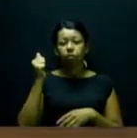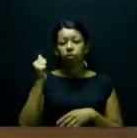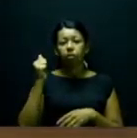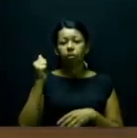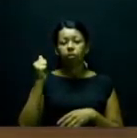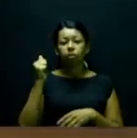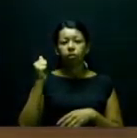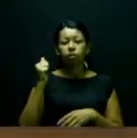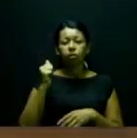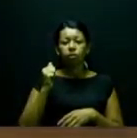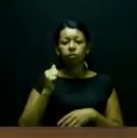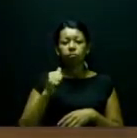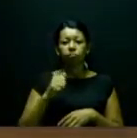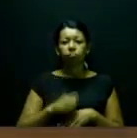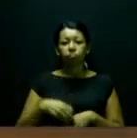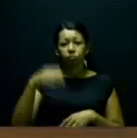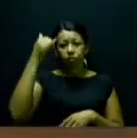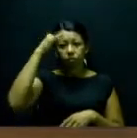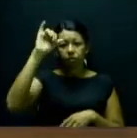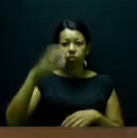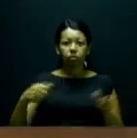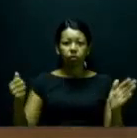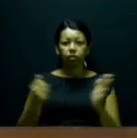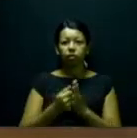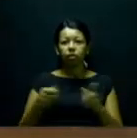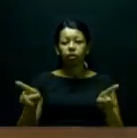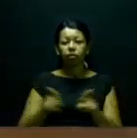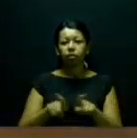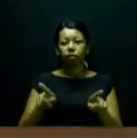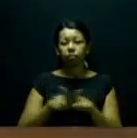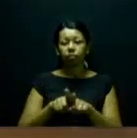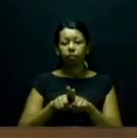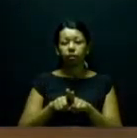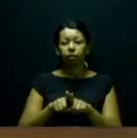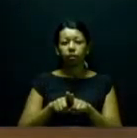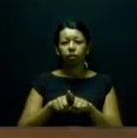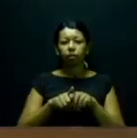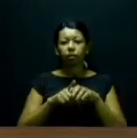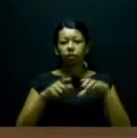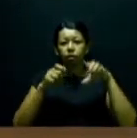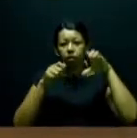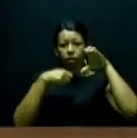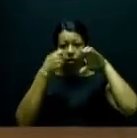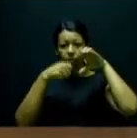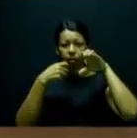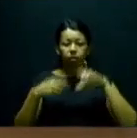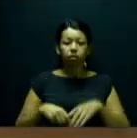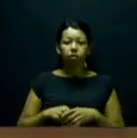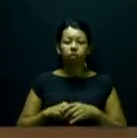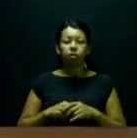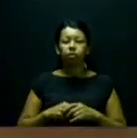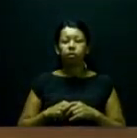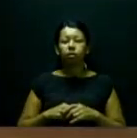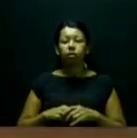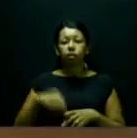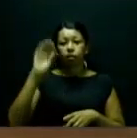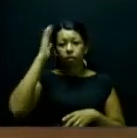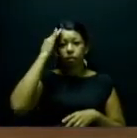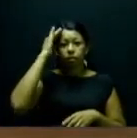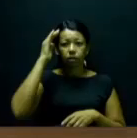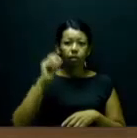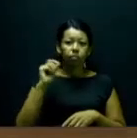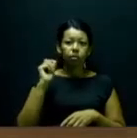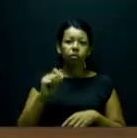trânsito e prevenção de acidentes, e também, acima de tudo, câmeras de monitoramento, entendemos que,